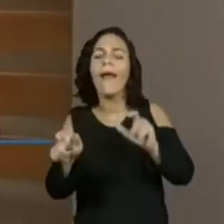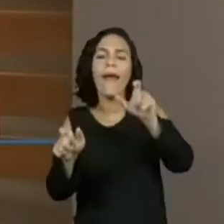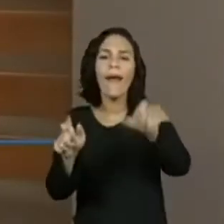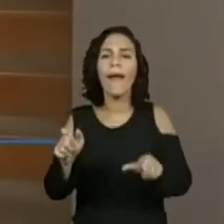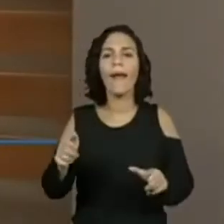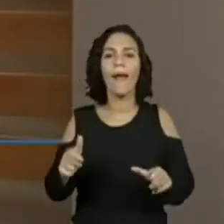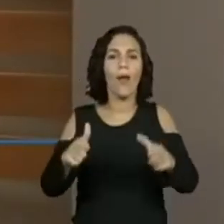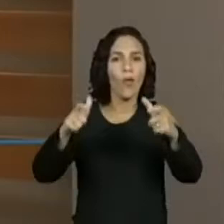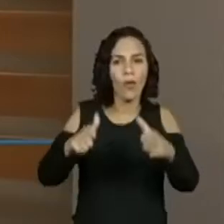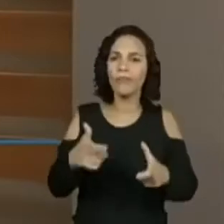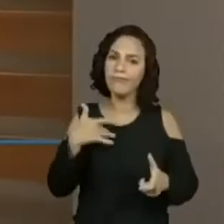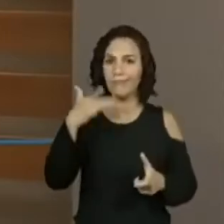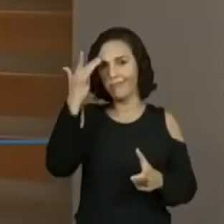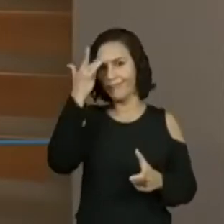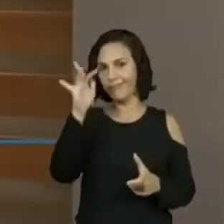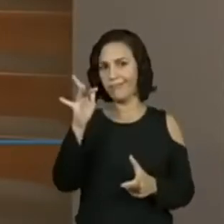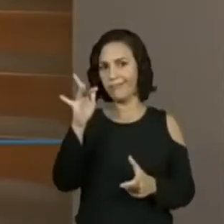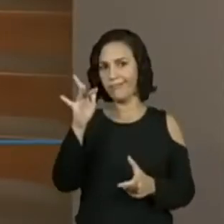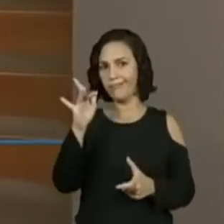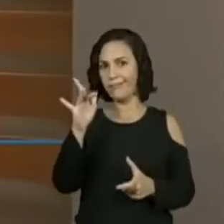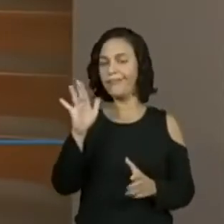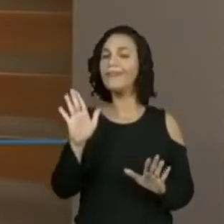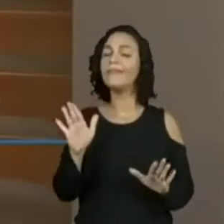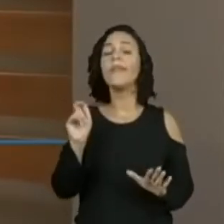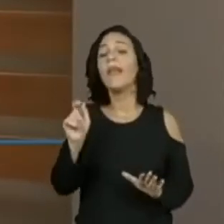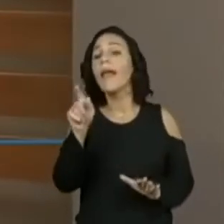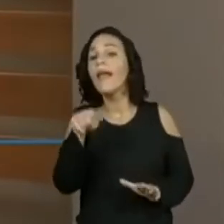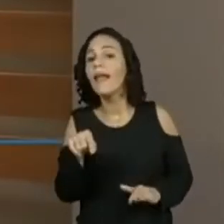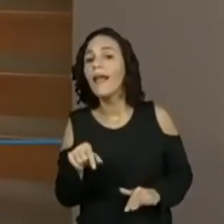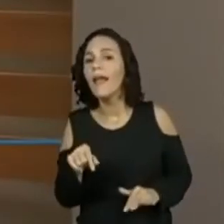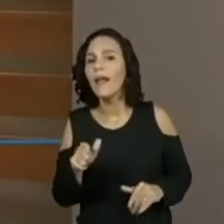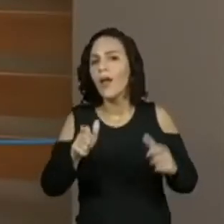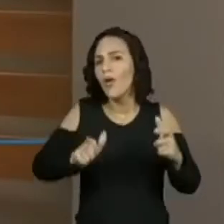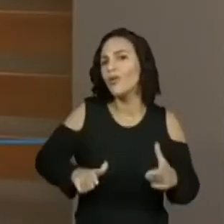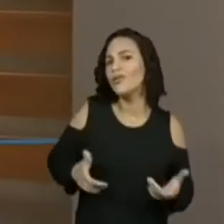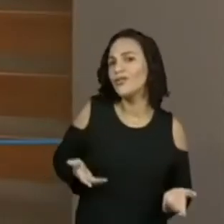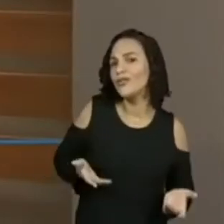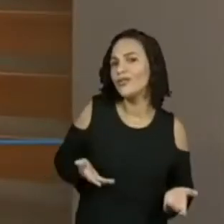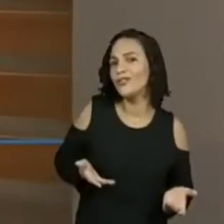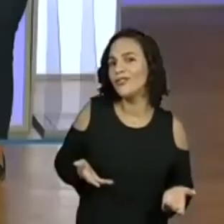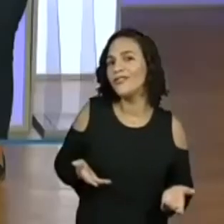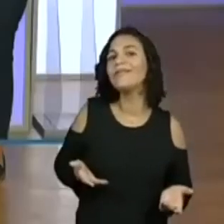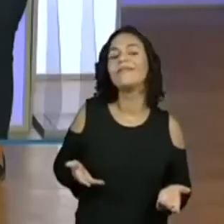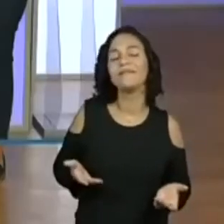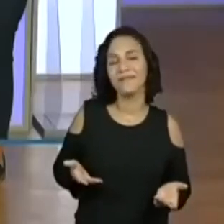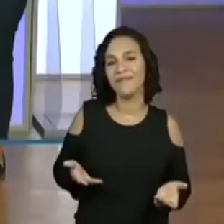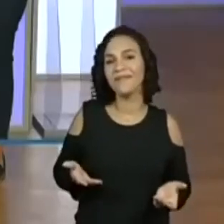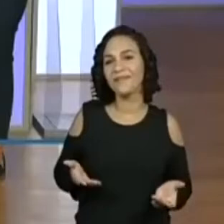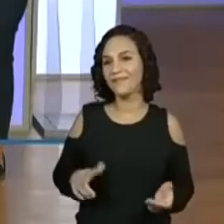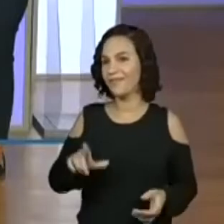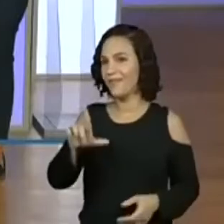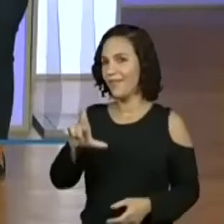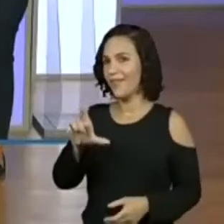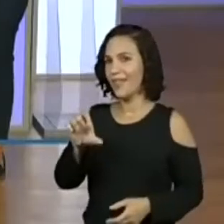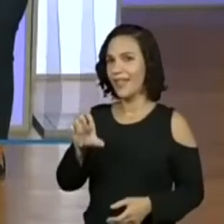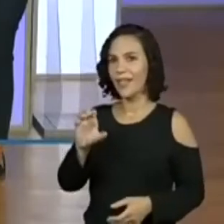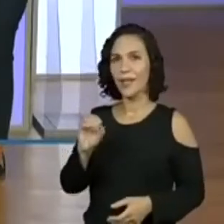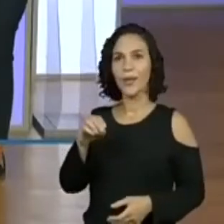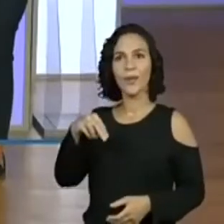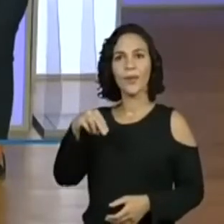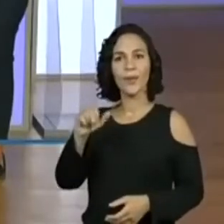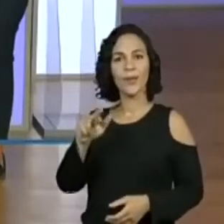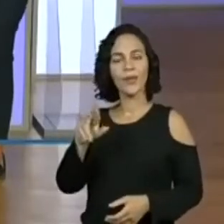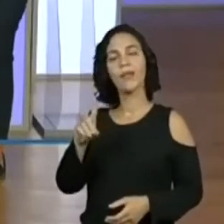pessoas? Lembra das nossas perguntinhas? Quem são? Onde? Olha, o Natan colocou que acha que são